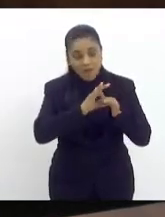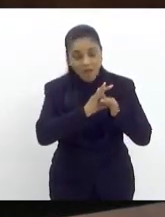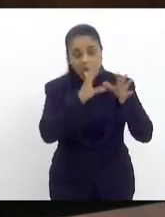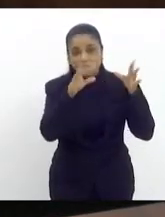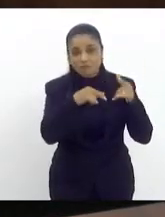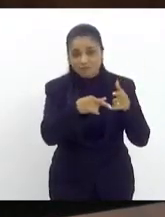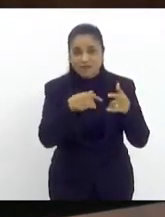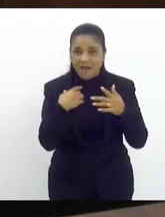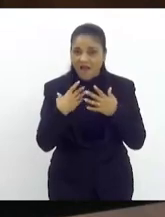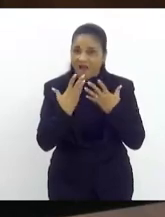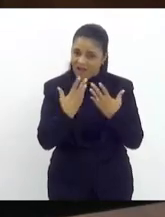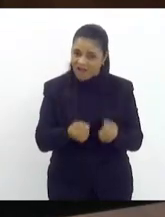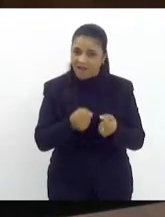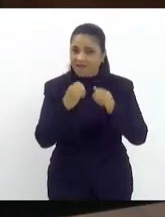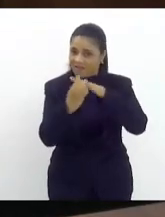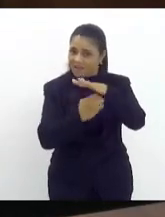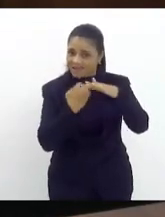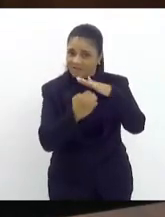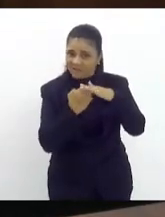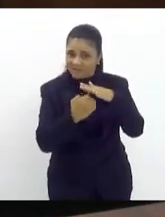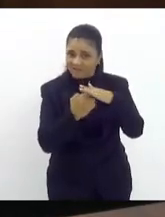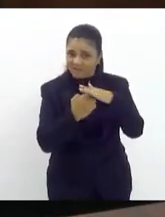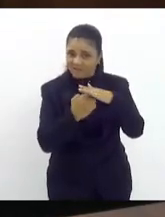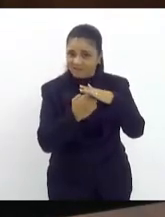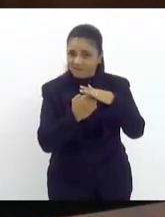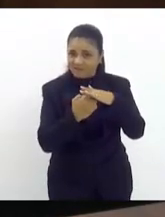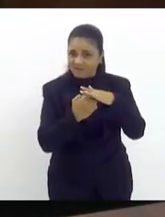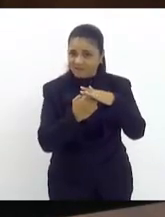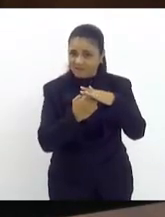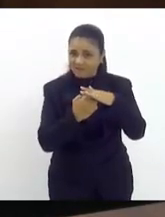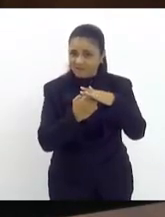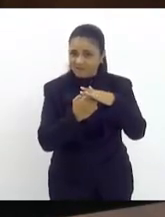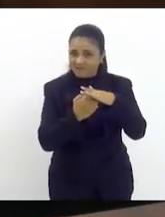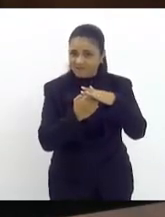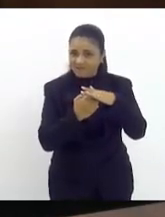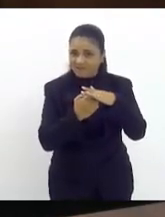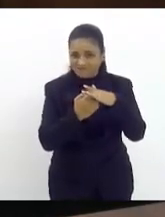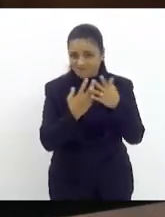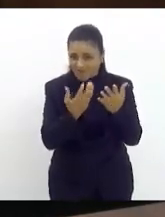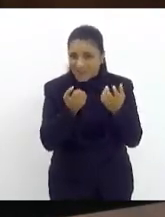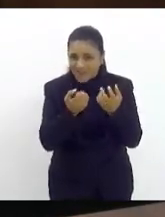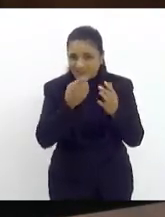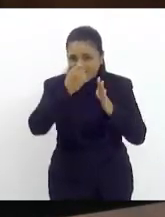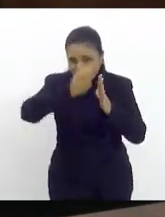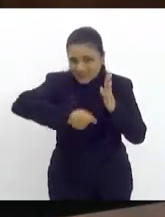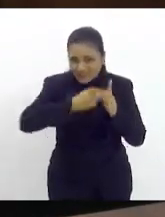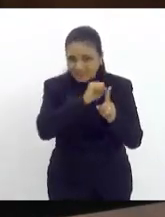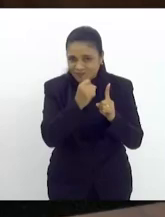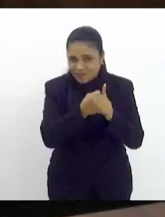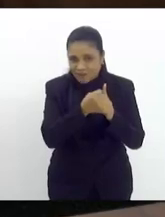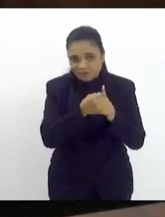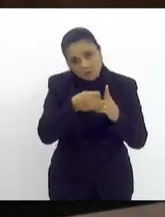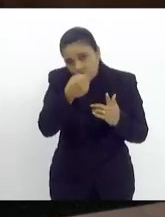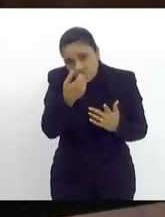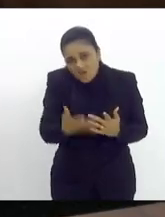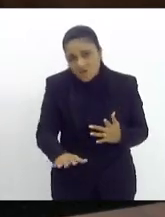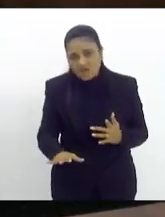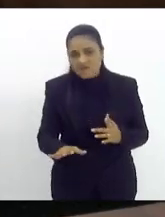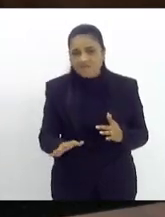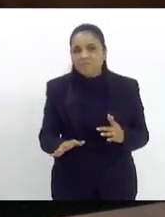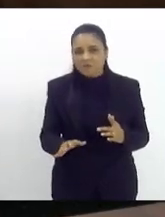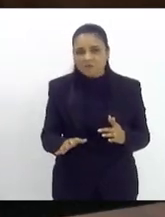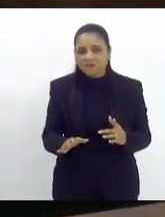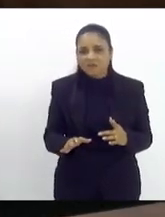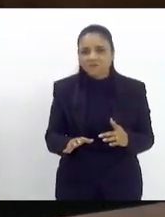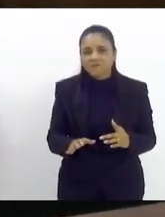que as concessionárias, Água do Rio, Mais Saneamento, vai querer implementar a tarifa social? Claro que não! Claro que